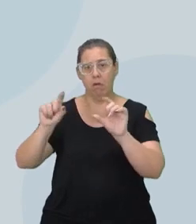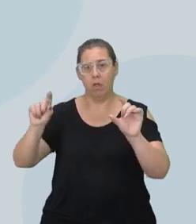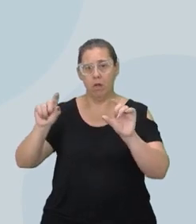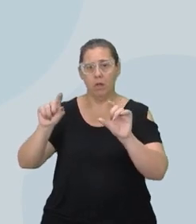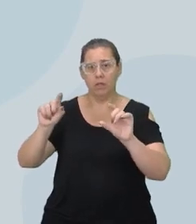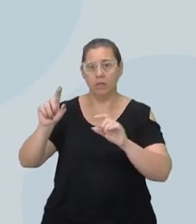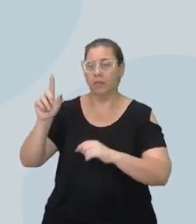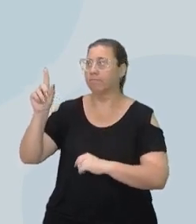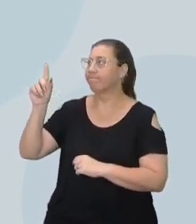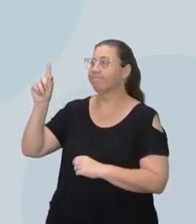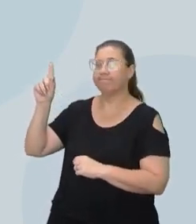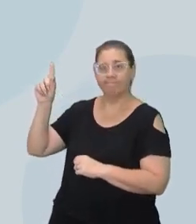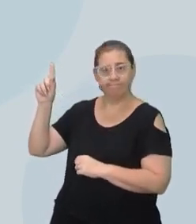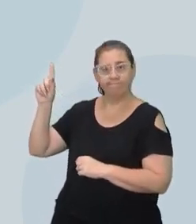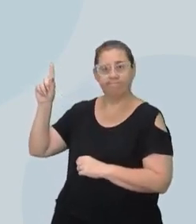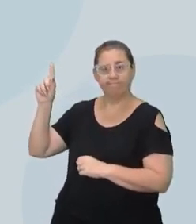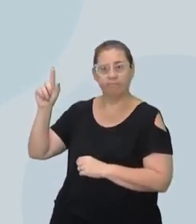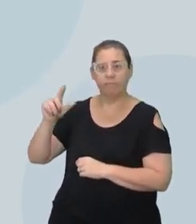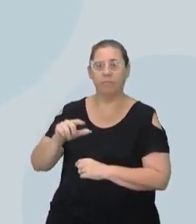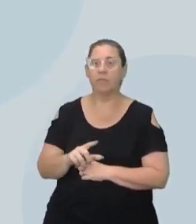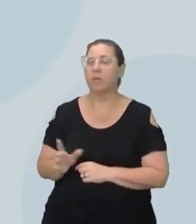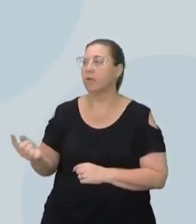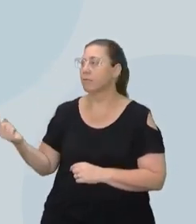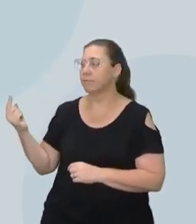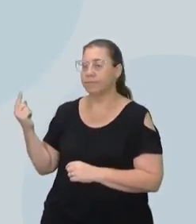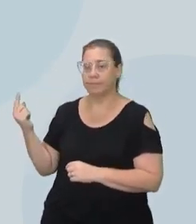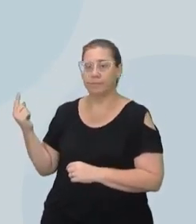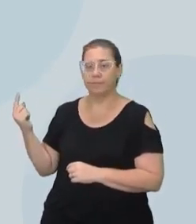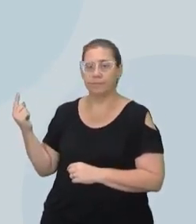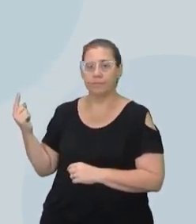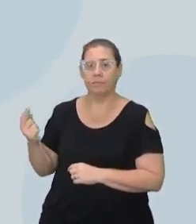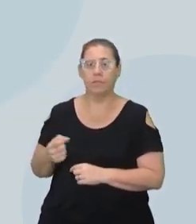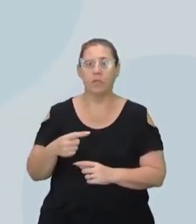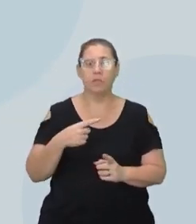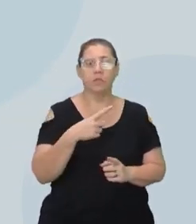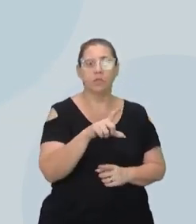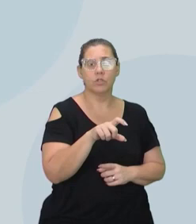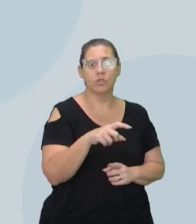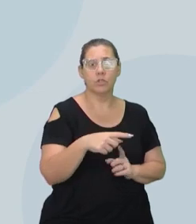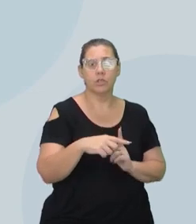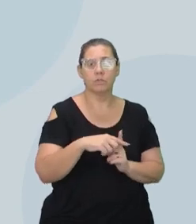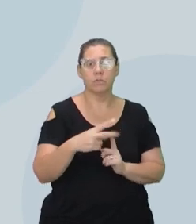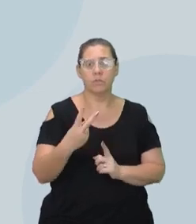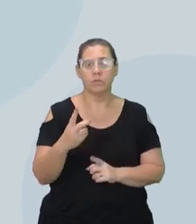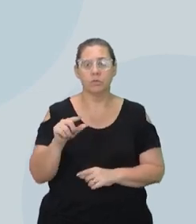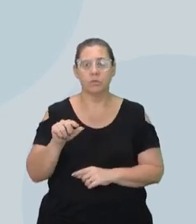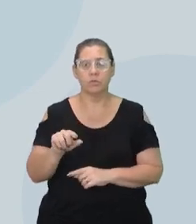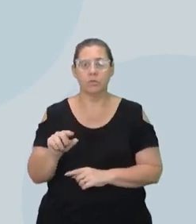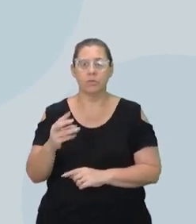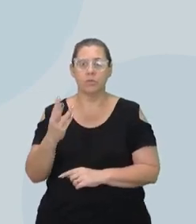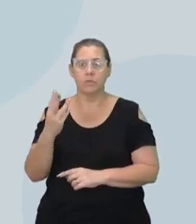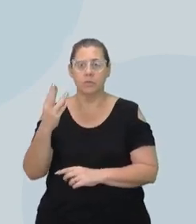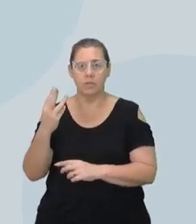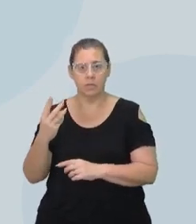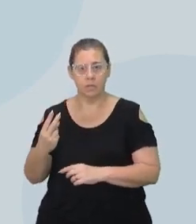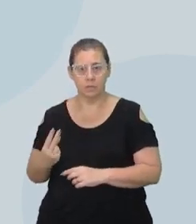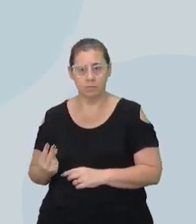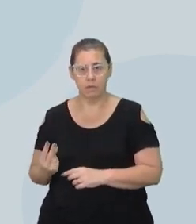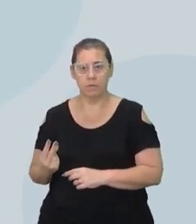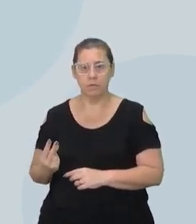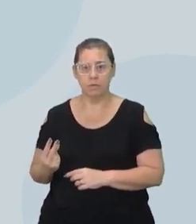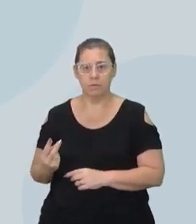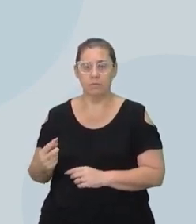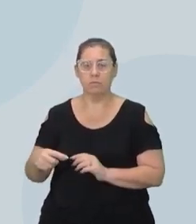nessa primeira, que vai ficar x mais 2 vezes 3 meios,